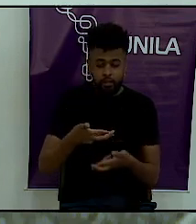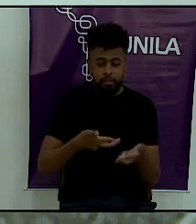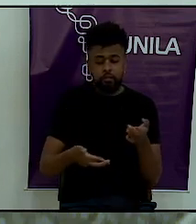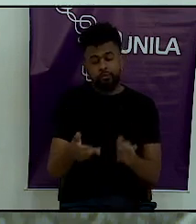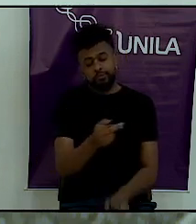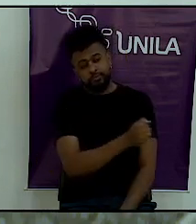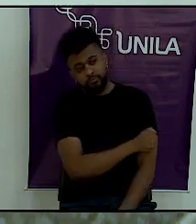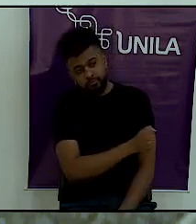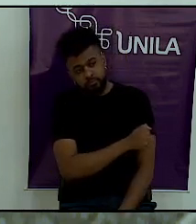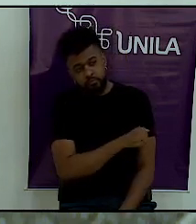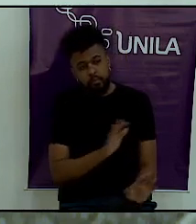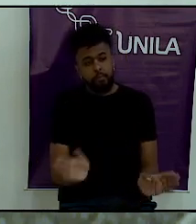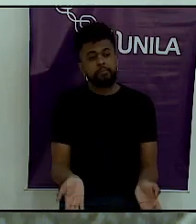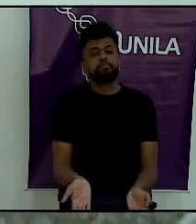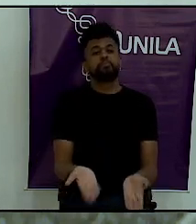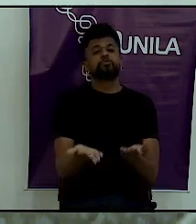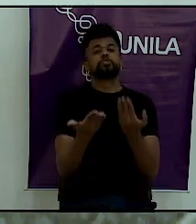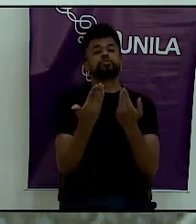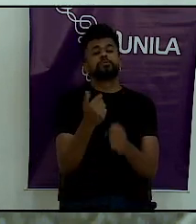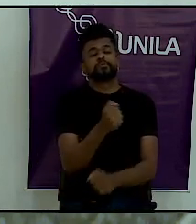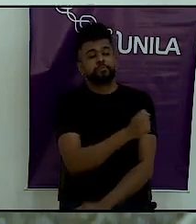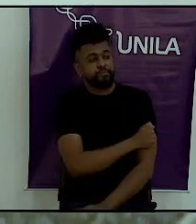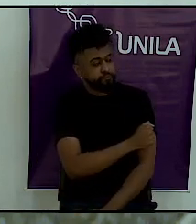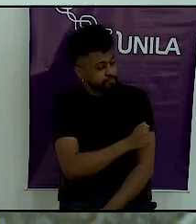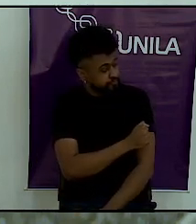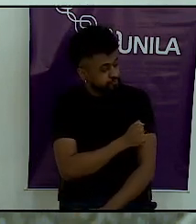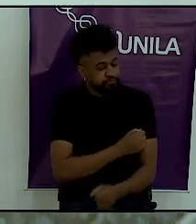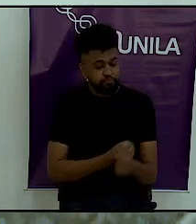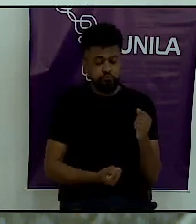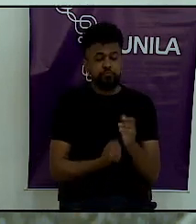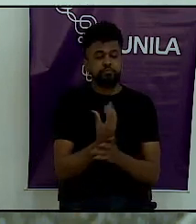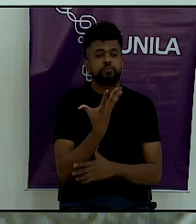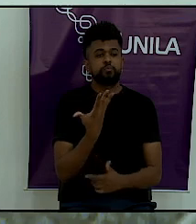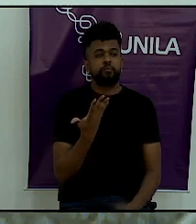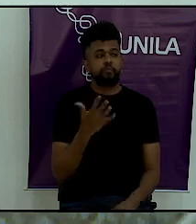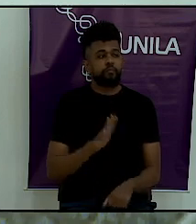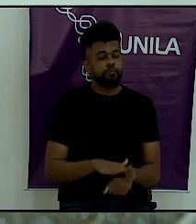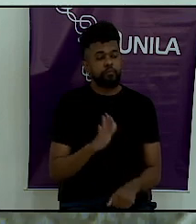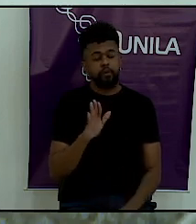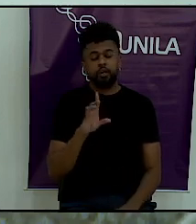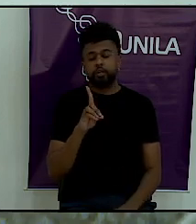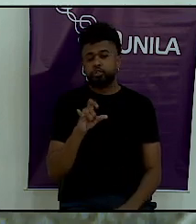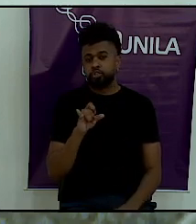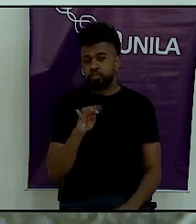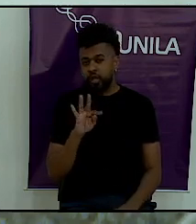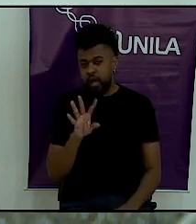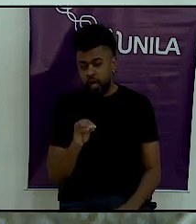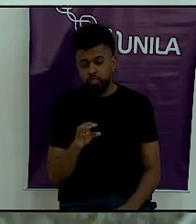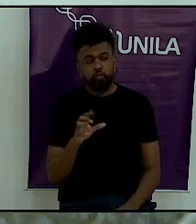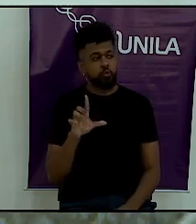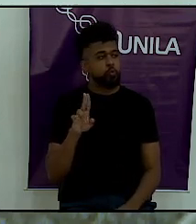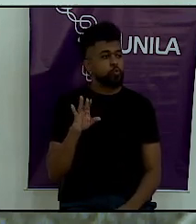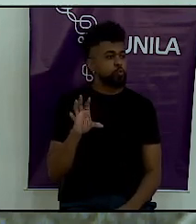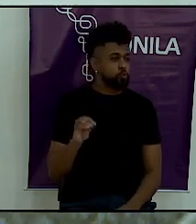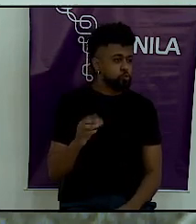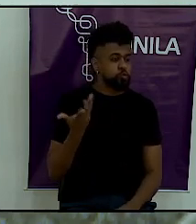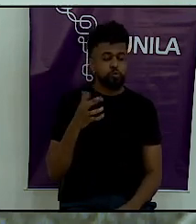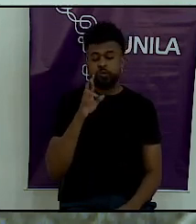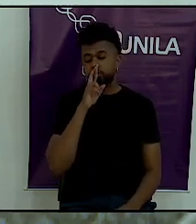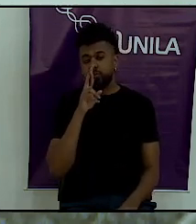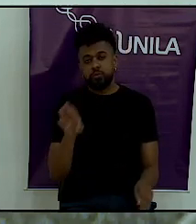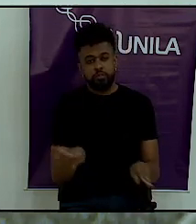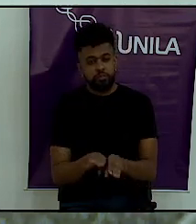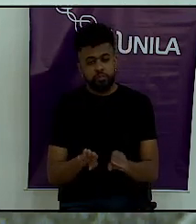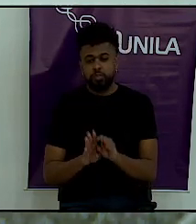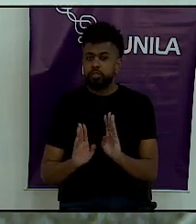alunos, essa motivação dos alunos, né, criar talvez algo mais didático, mais lúdico, né, que eles possam também